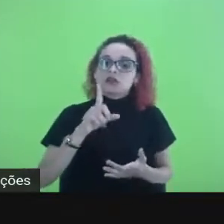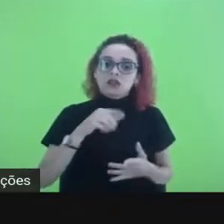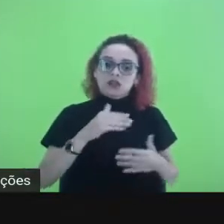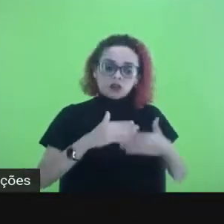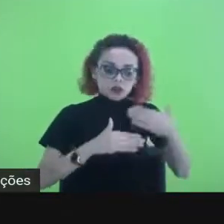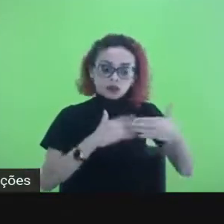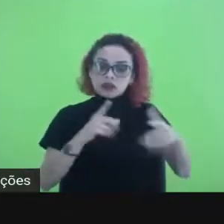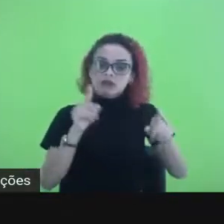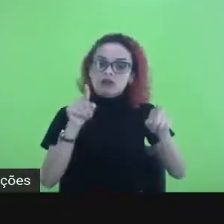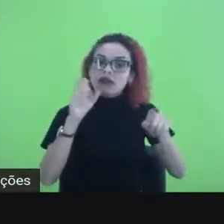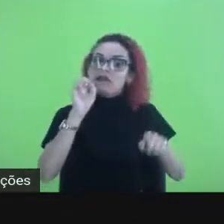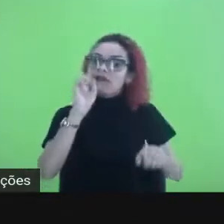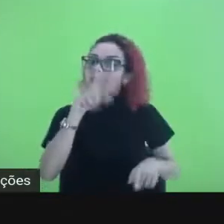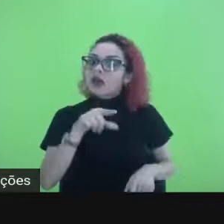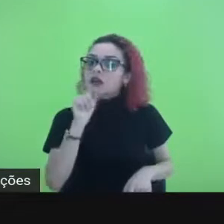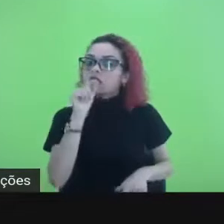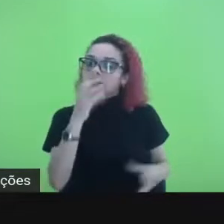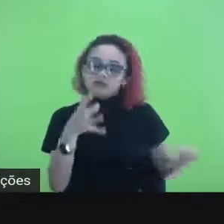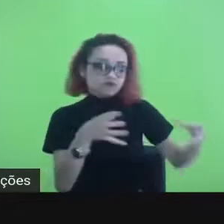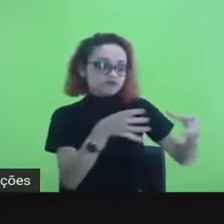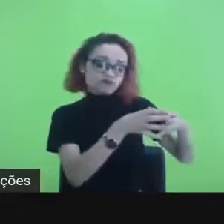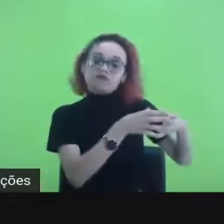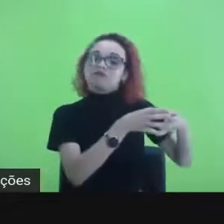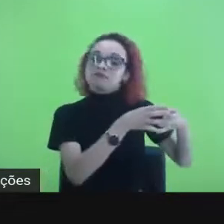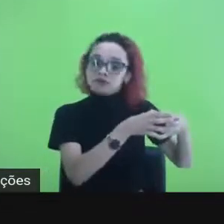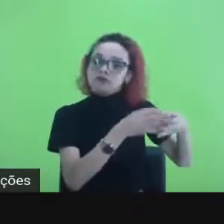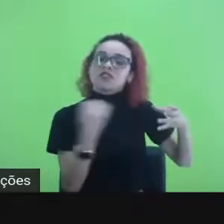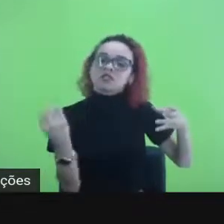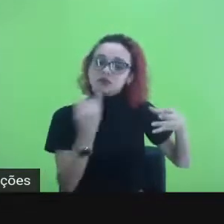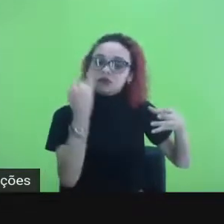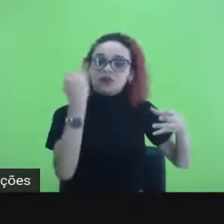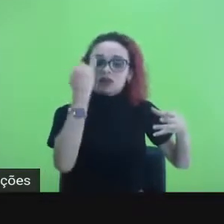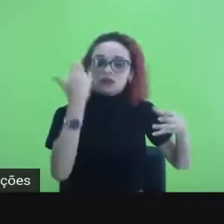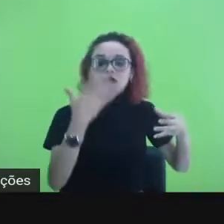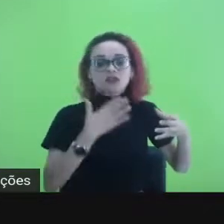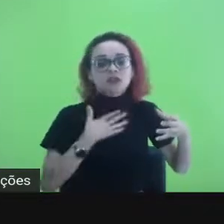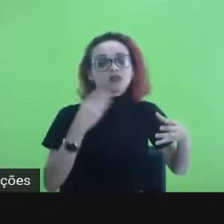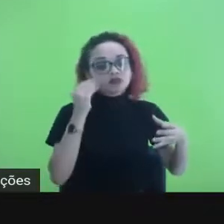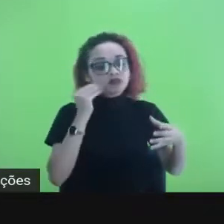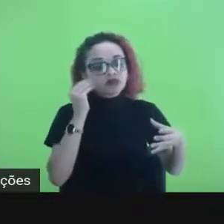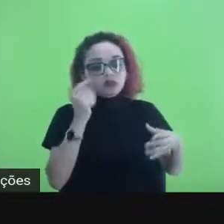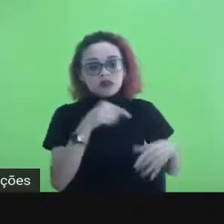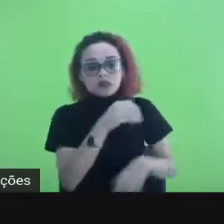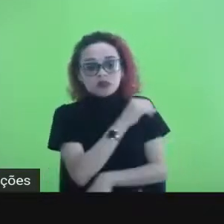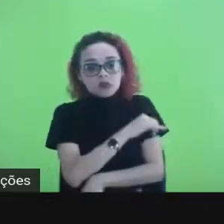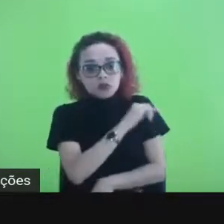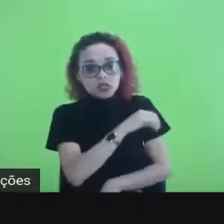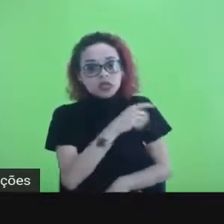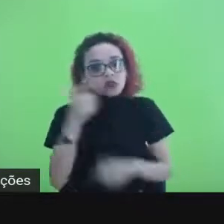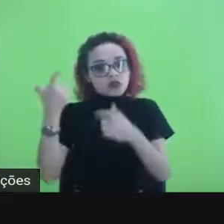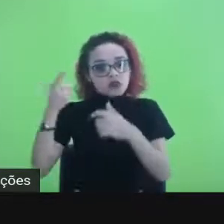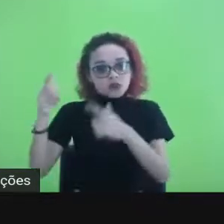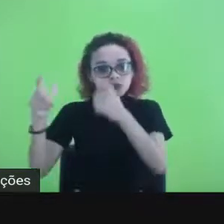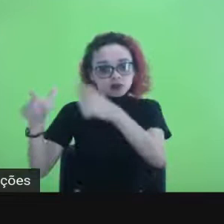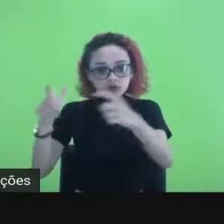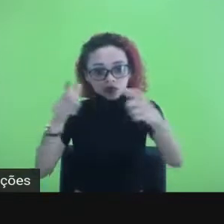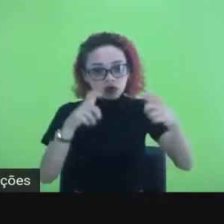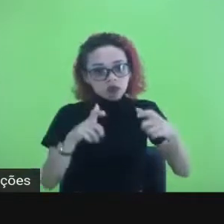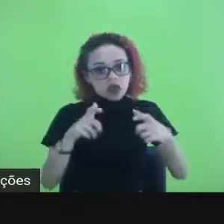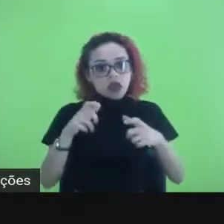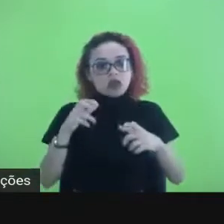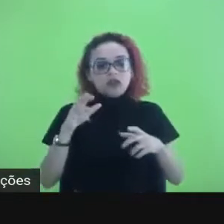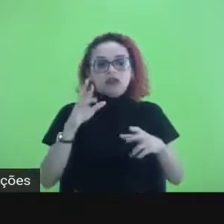assim. Eu sei e tenho vivenciado aqui no Rio de Janeiro e também em outros lugares, em outras, né, com outras referências de